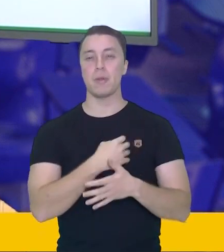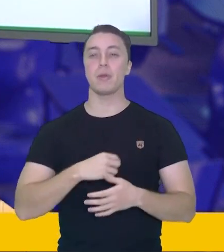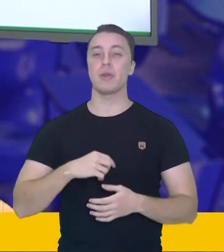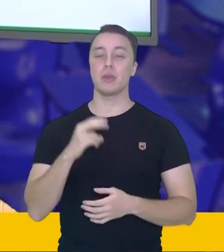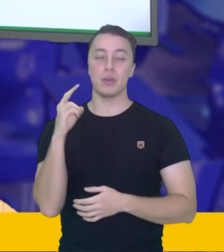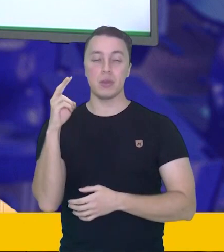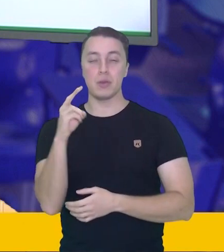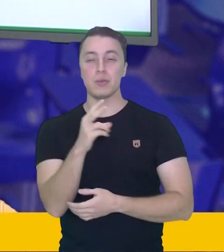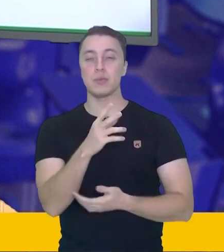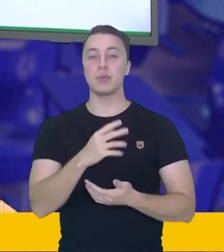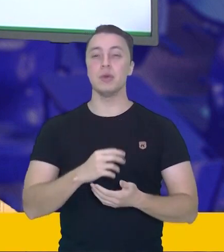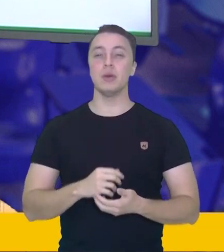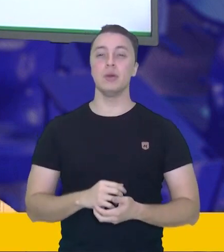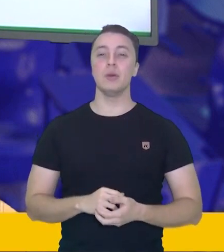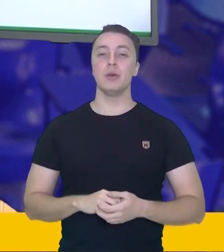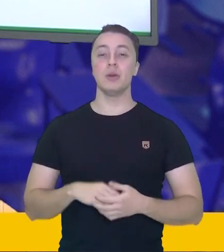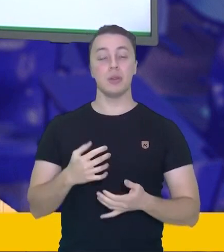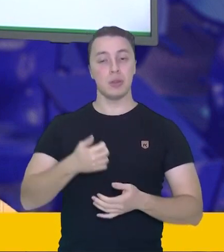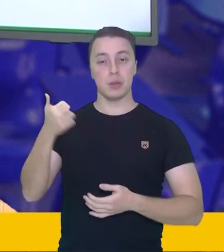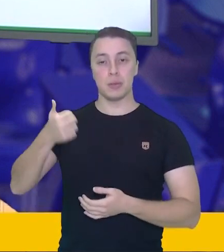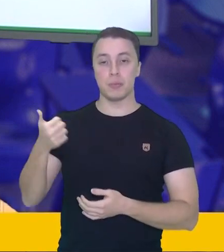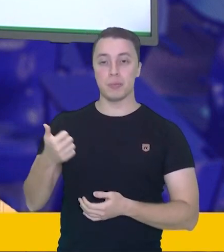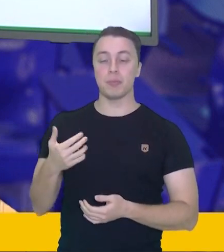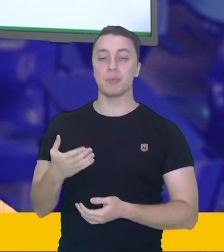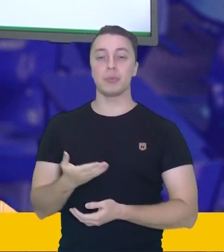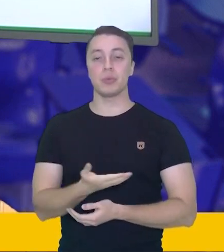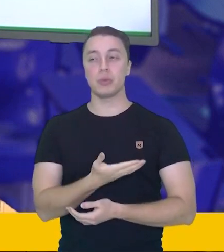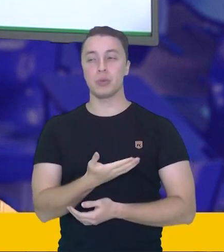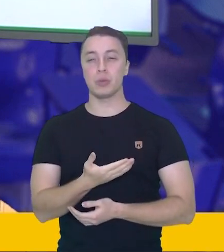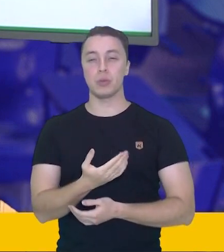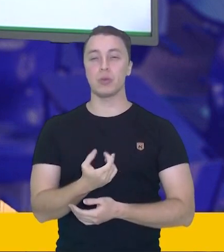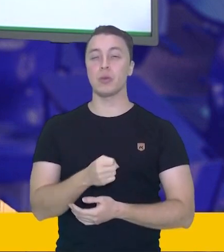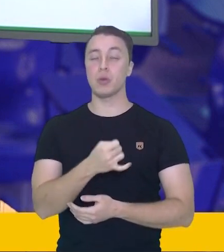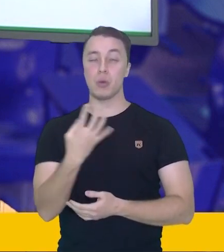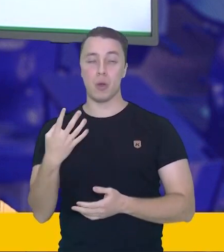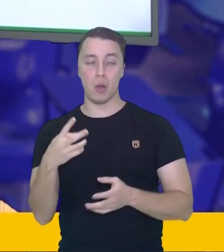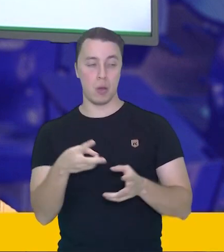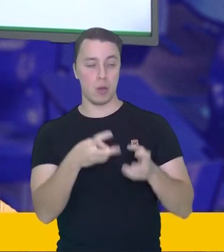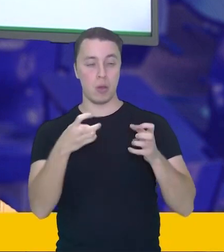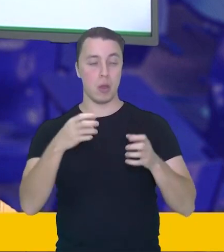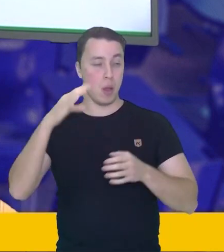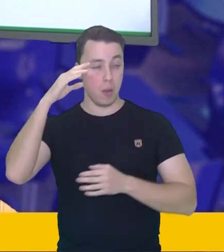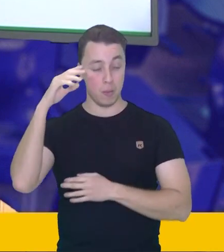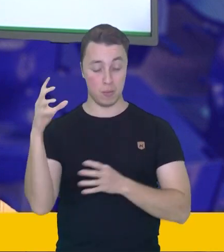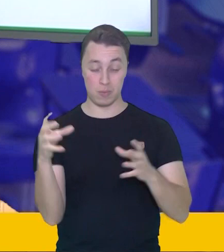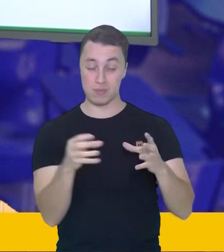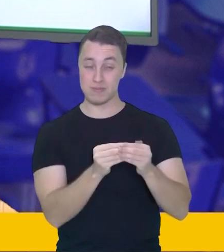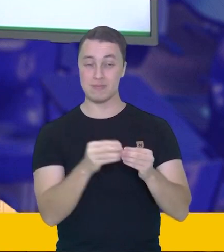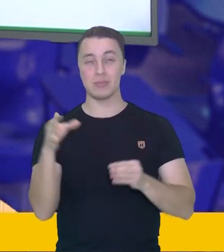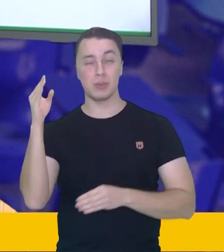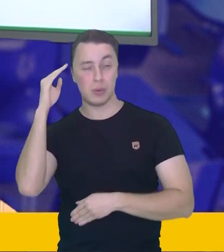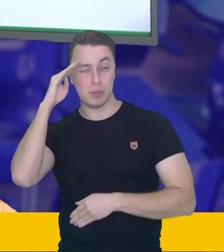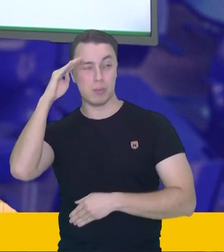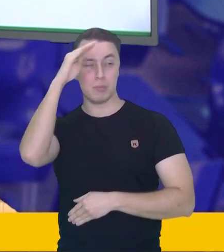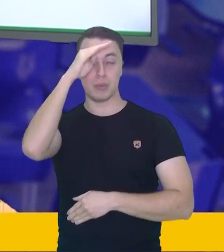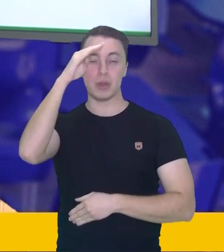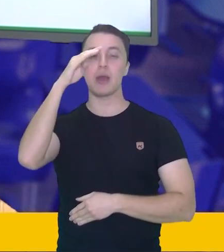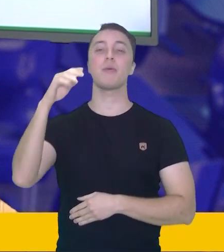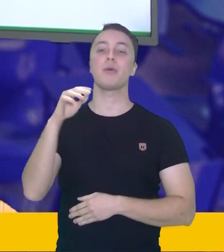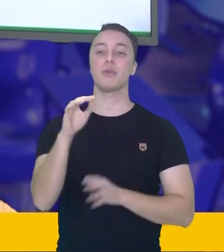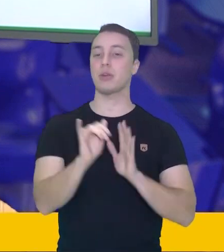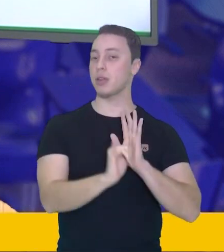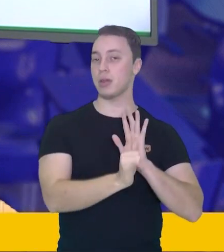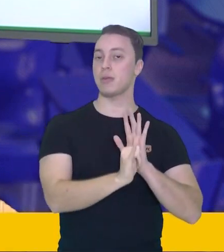aula passada. A primeira delas, qual a característica principal da fábula? E aí